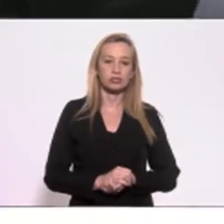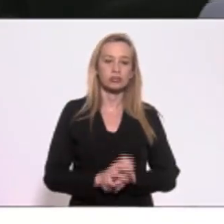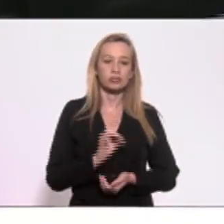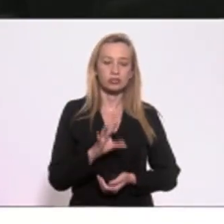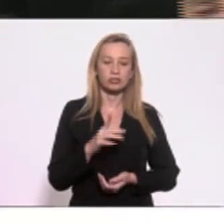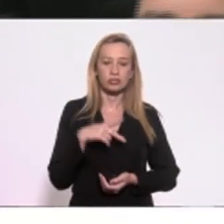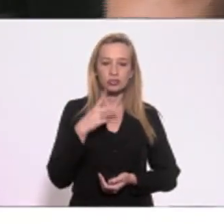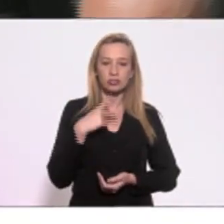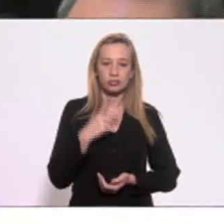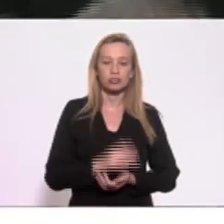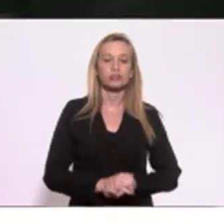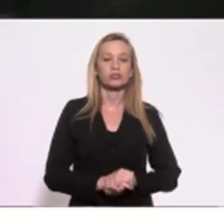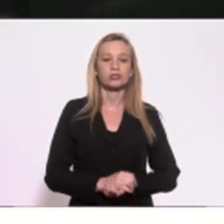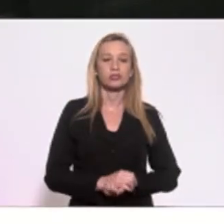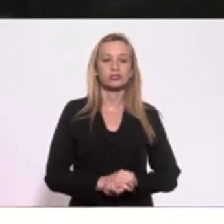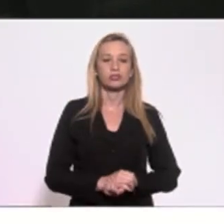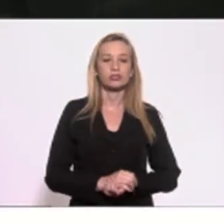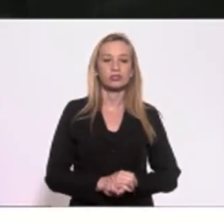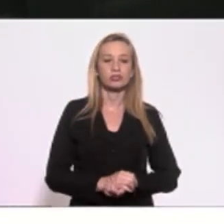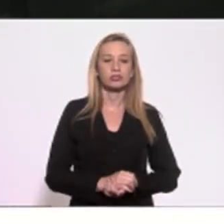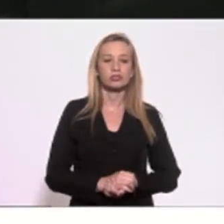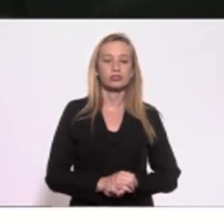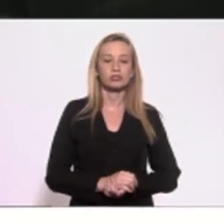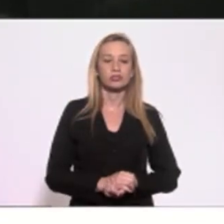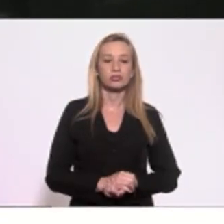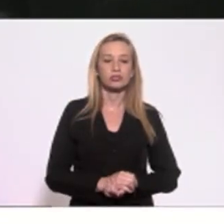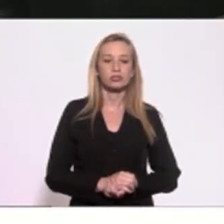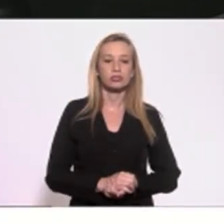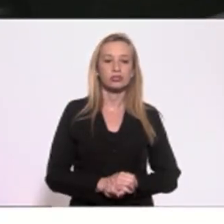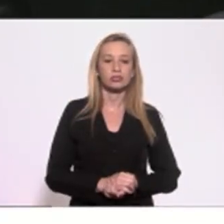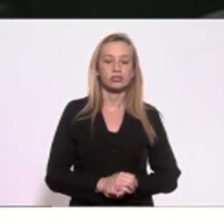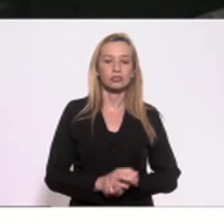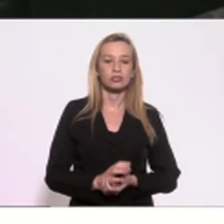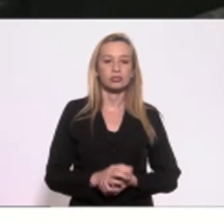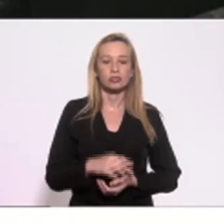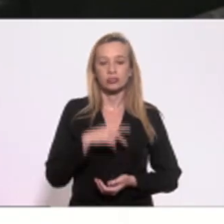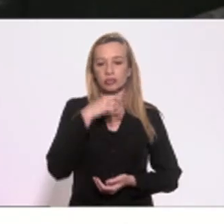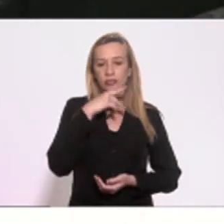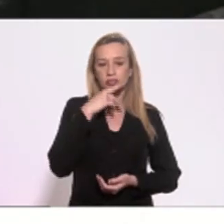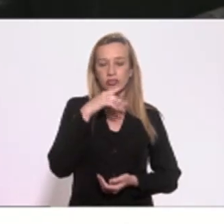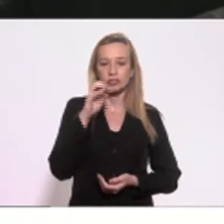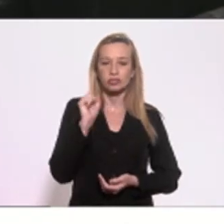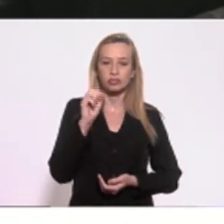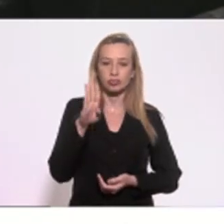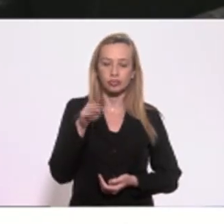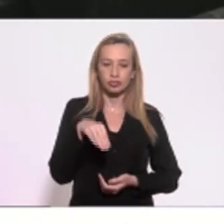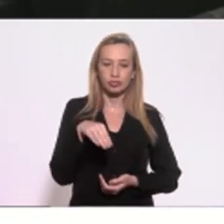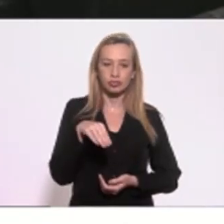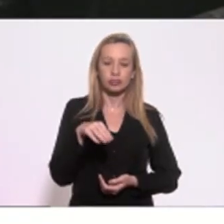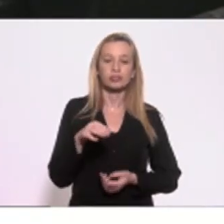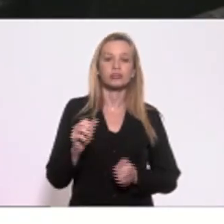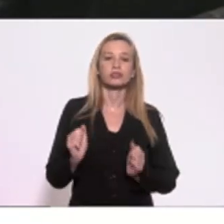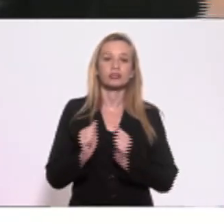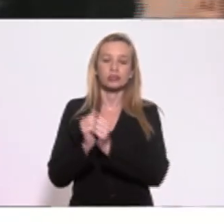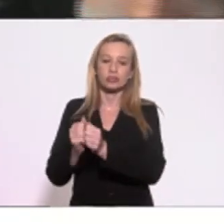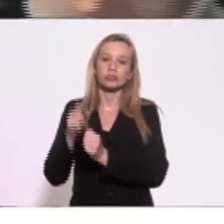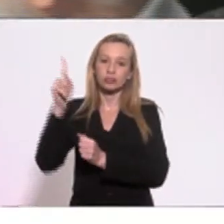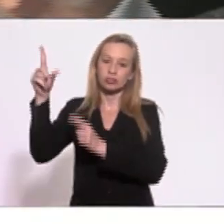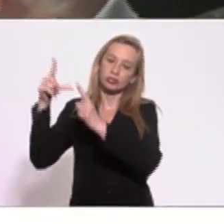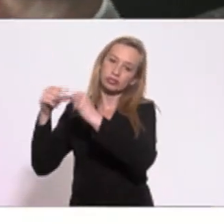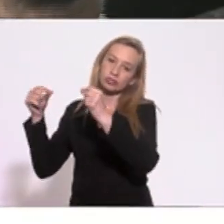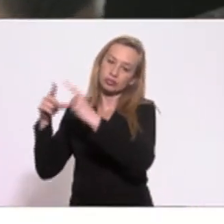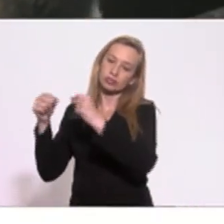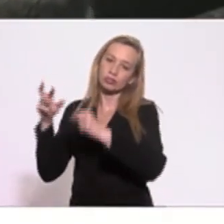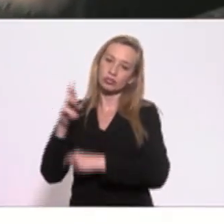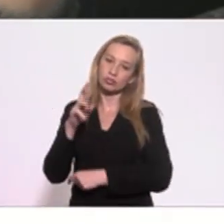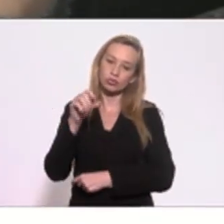para justificar, a bancada do DEM está em Brasília, junto com o presidente da Câmara, Rodrigo